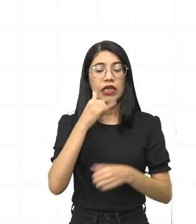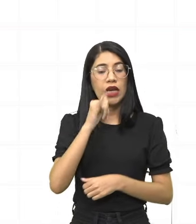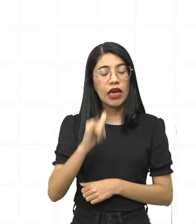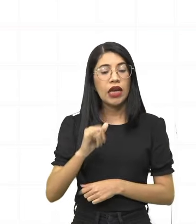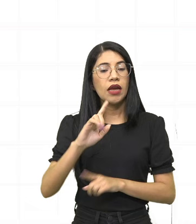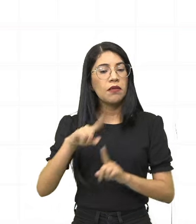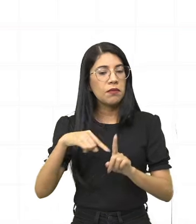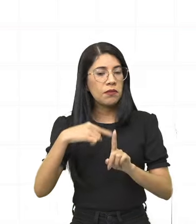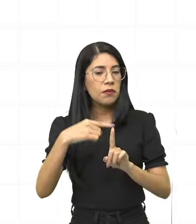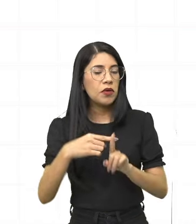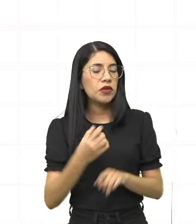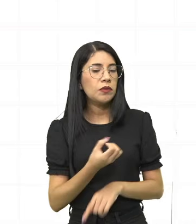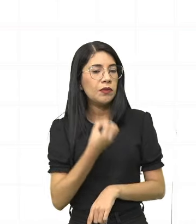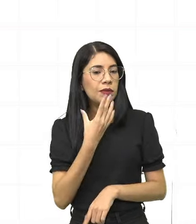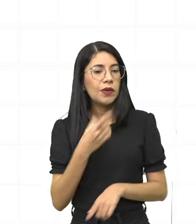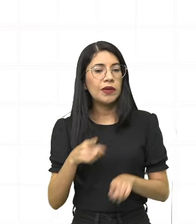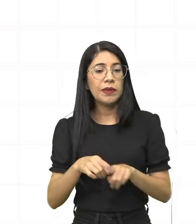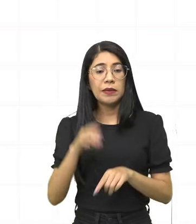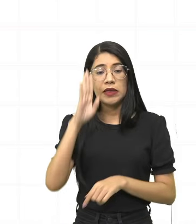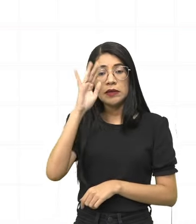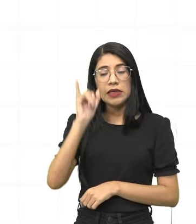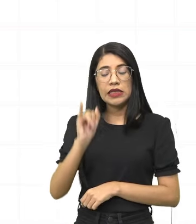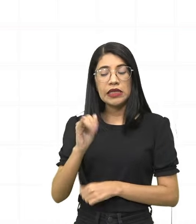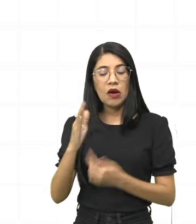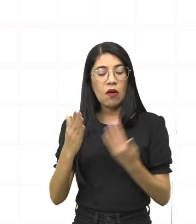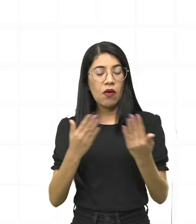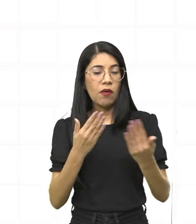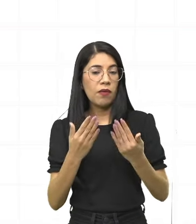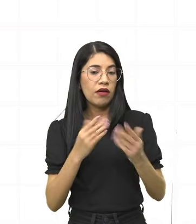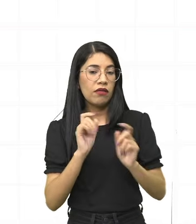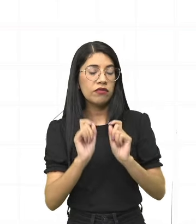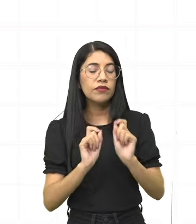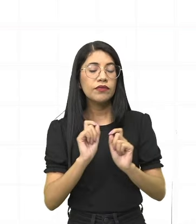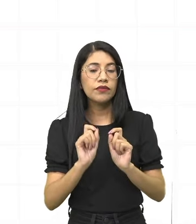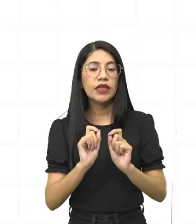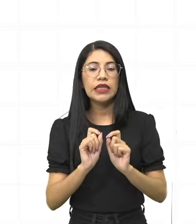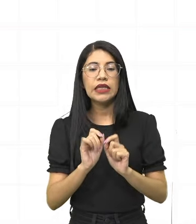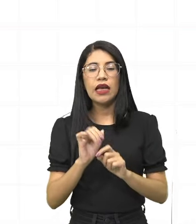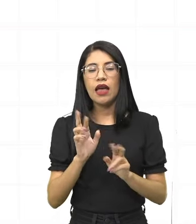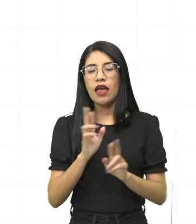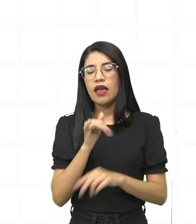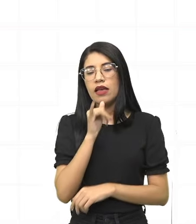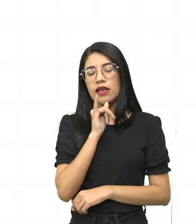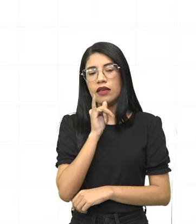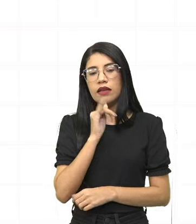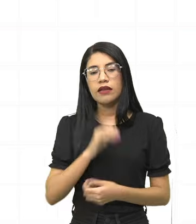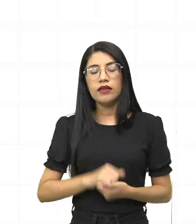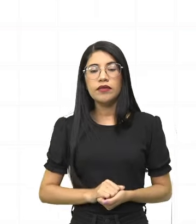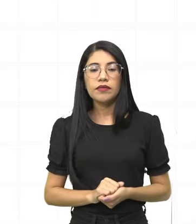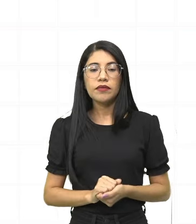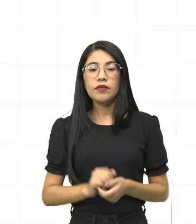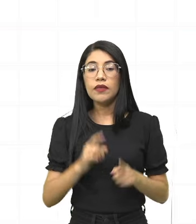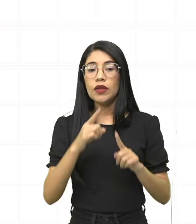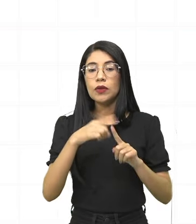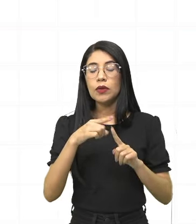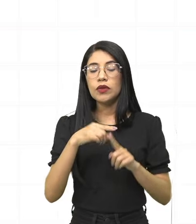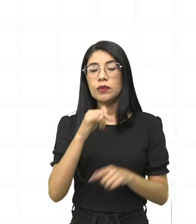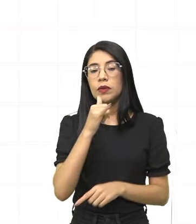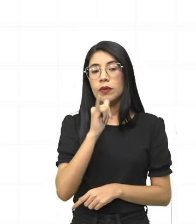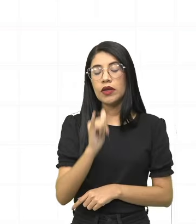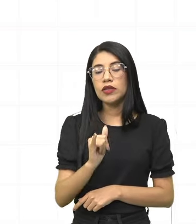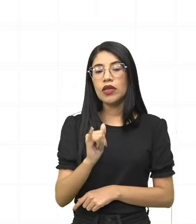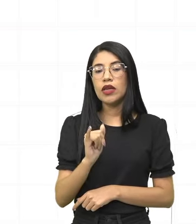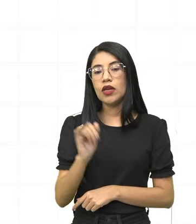outra vantagem também. Principalmente se você for comparar com relação ali a tipo de energia